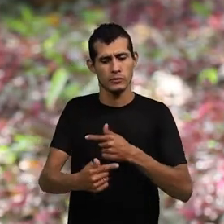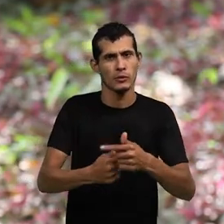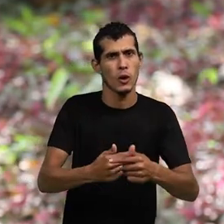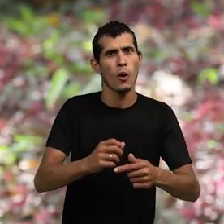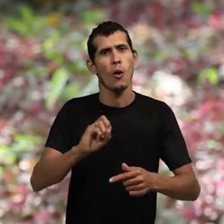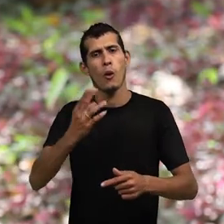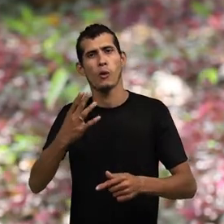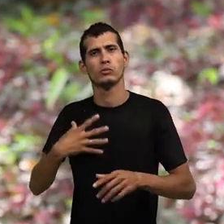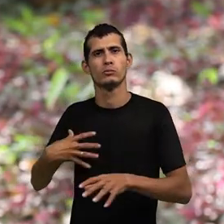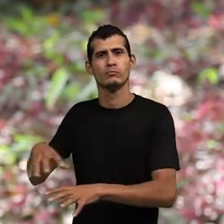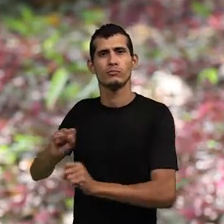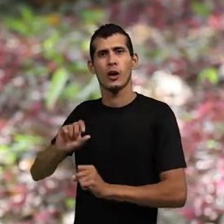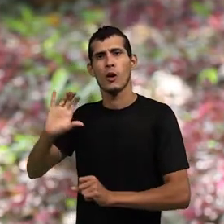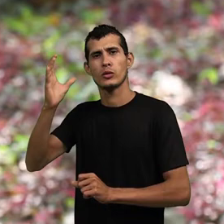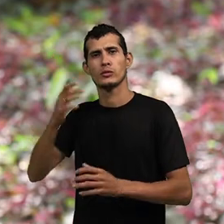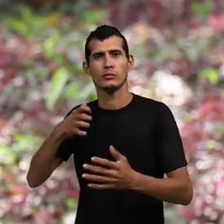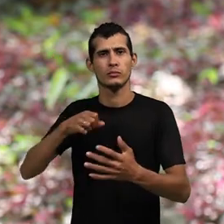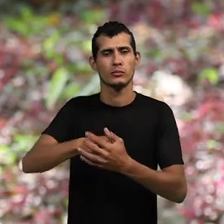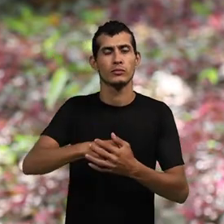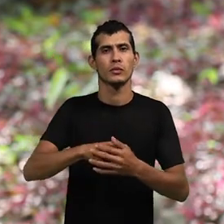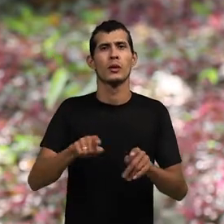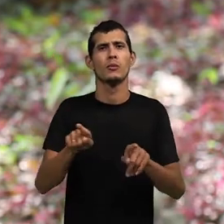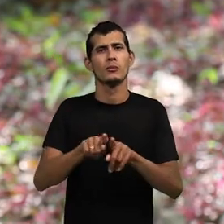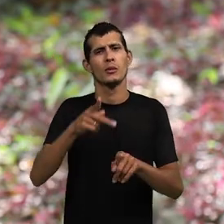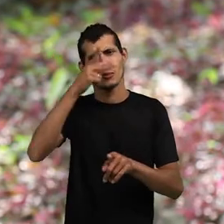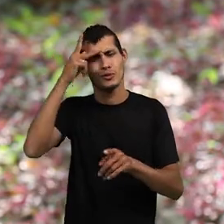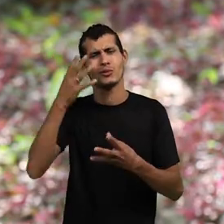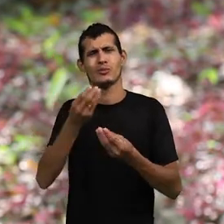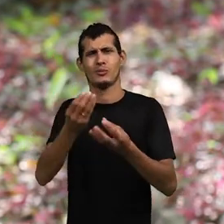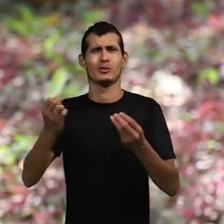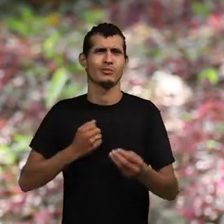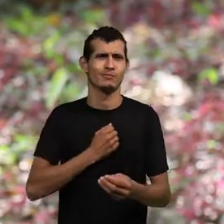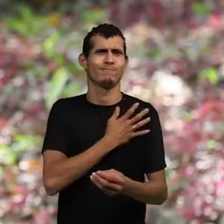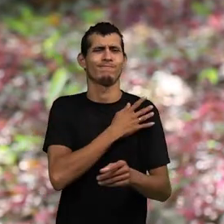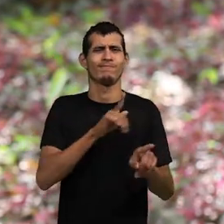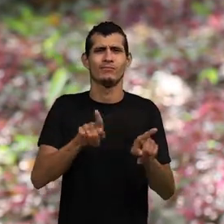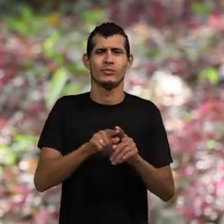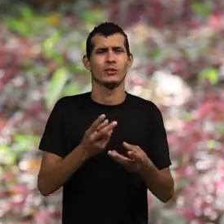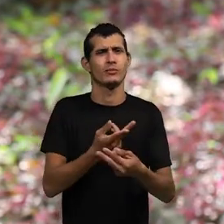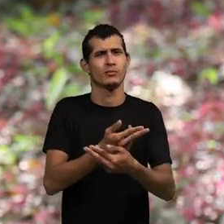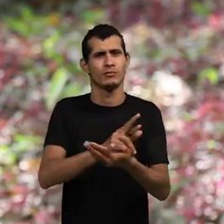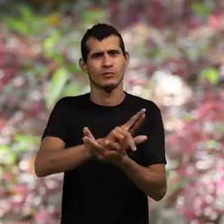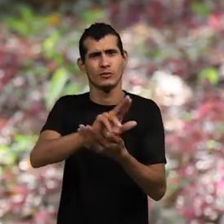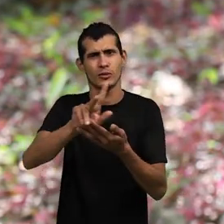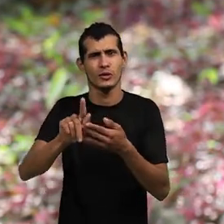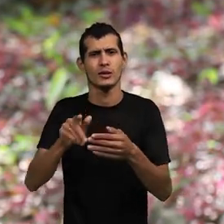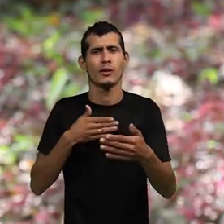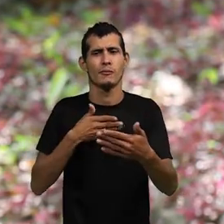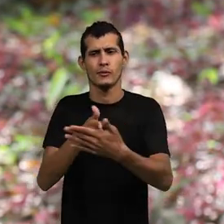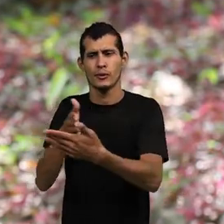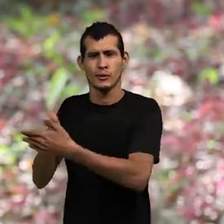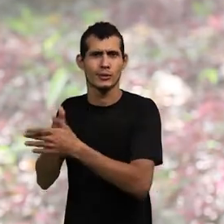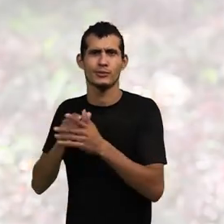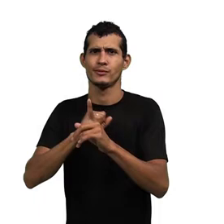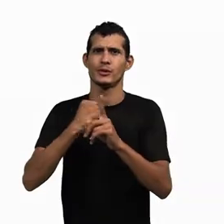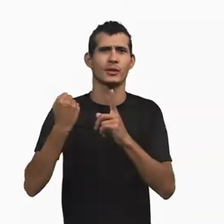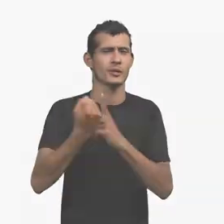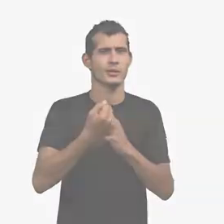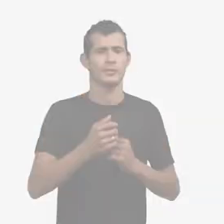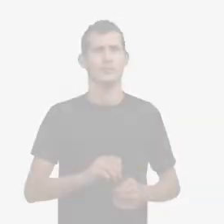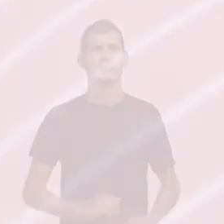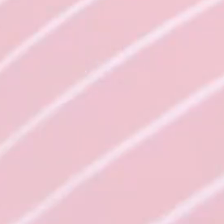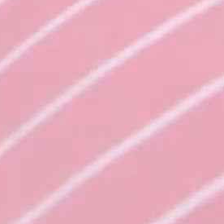esta condição, as pessoas sofrem discriminação e preconceito. Consequentemente, enfrentam obstáculos impostos pela sociedade.